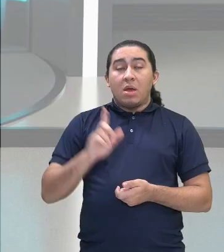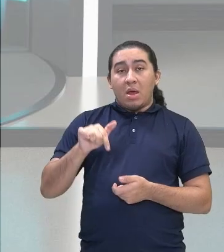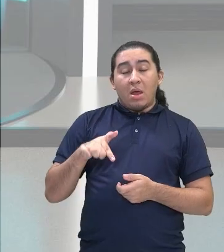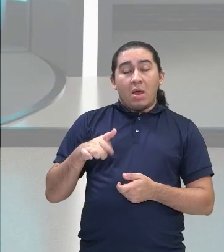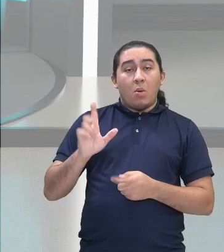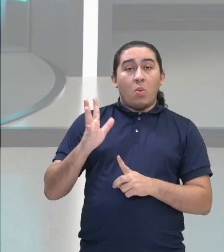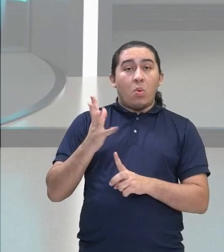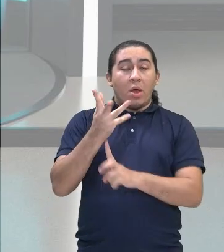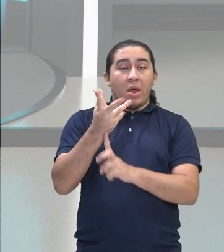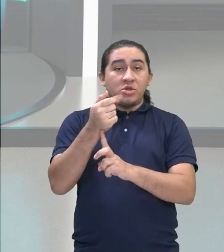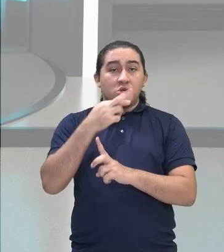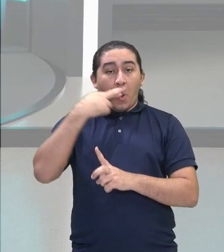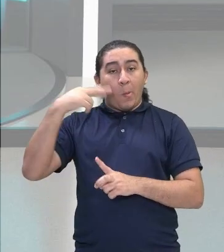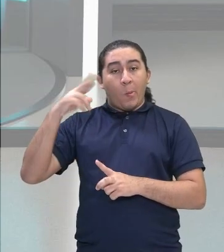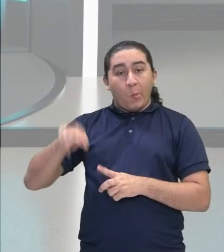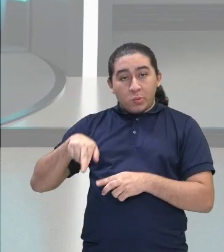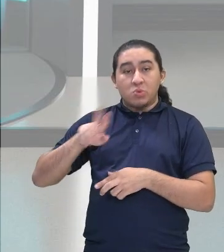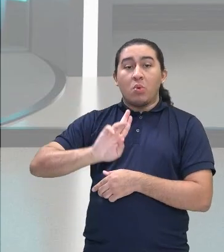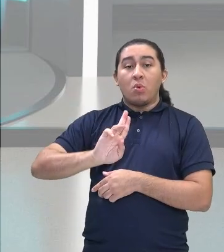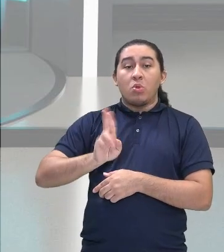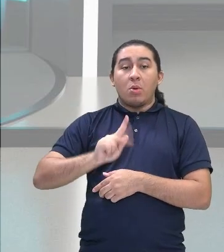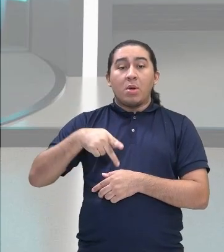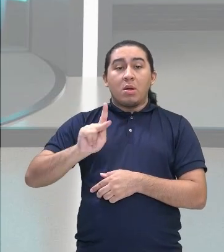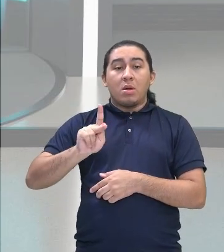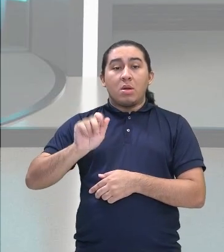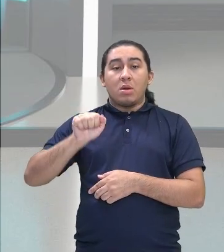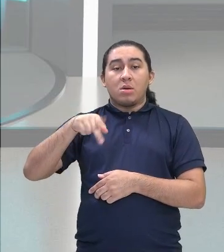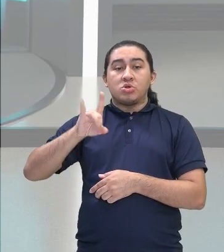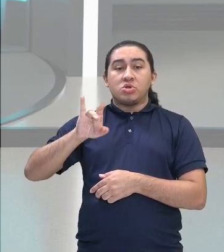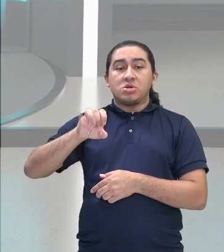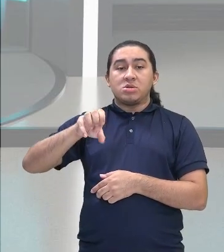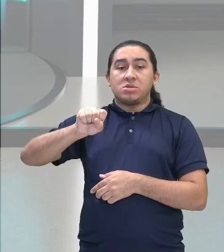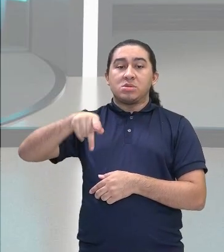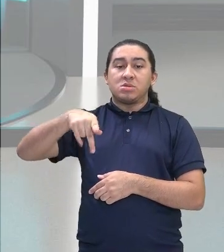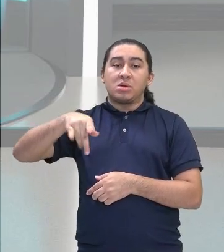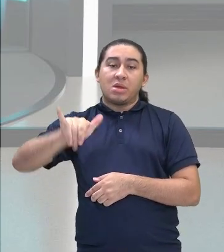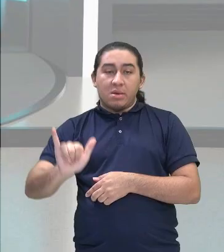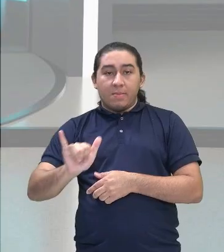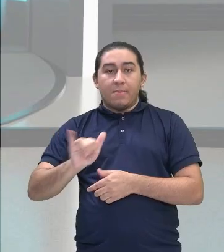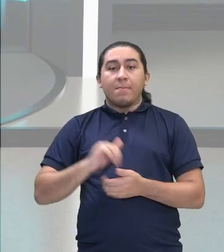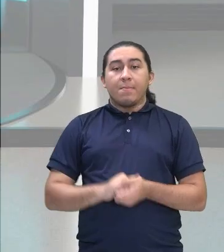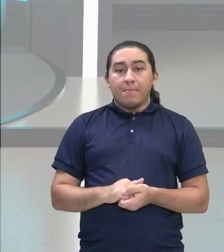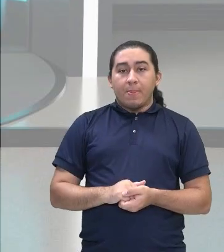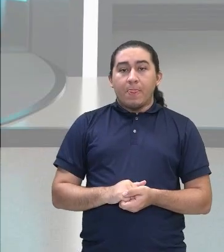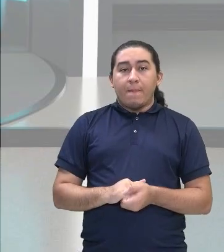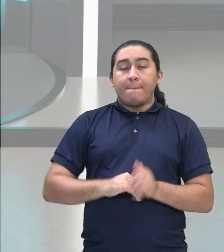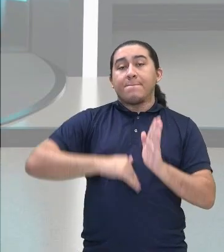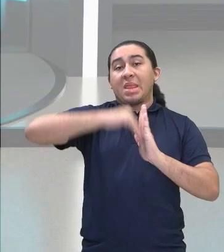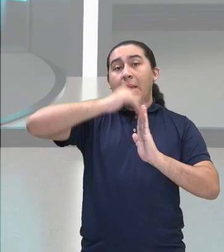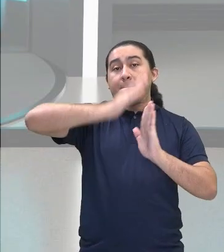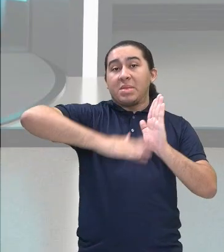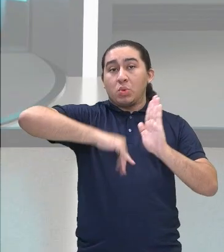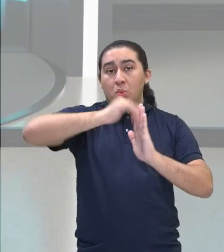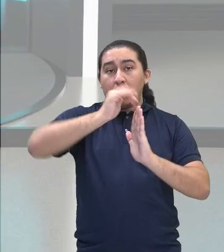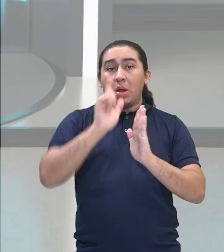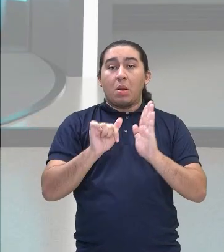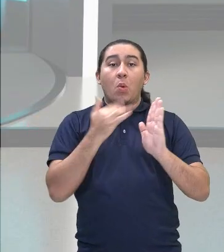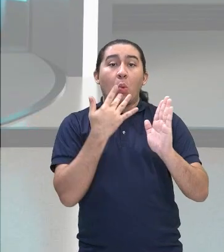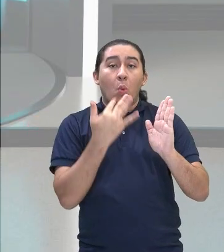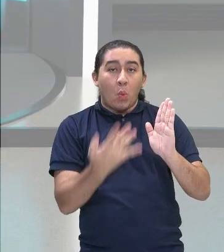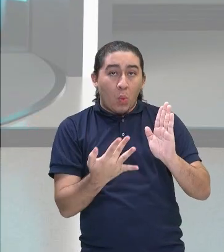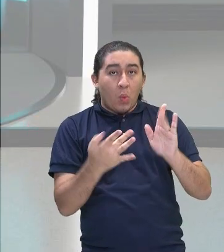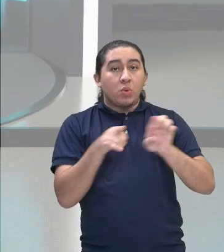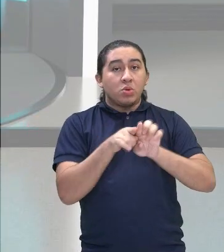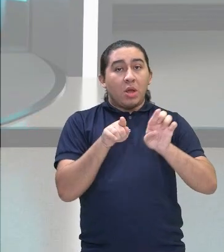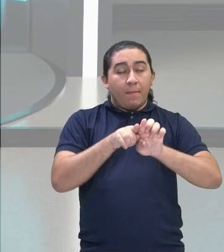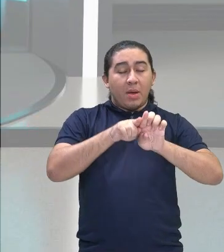ver, vocês não veem uma obra figurativa, apenas cores, certo? E formas.